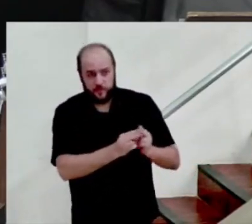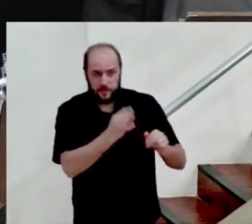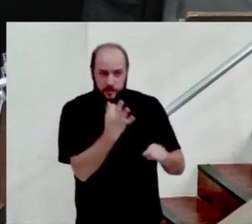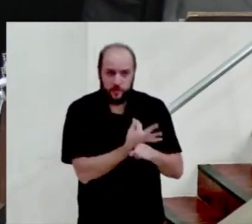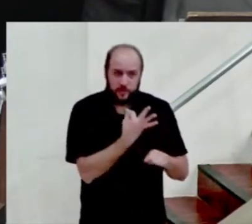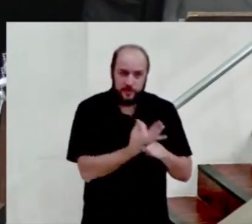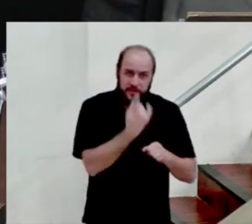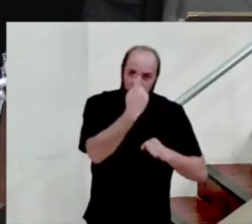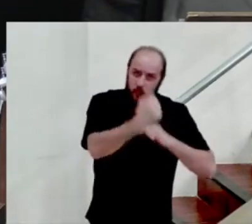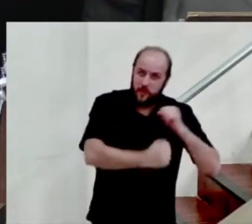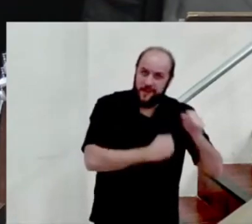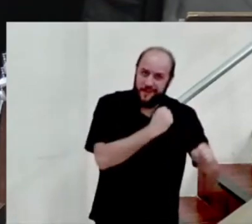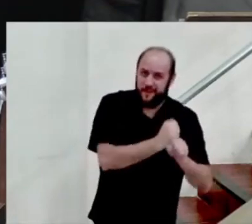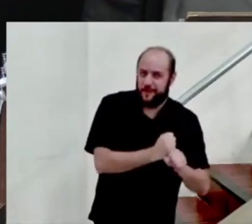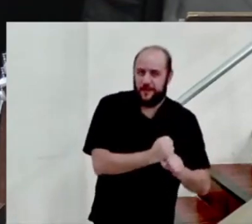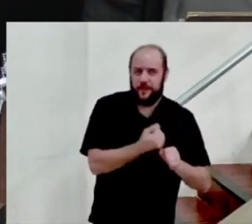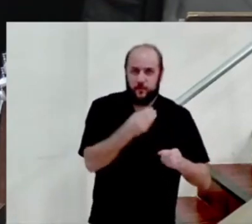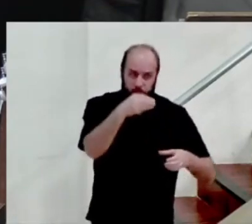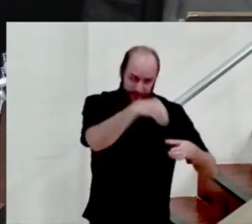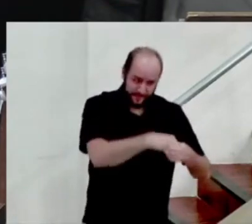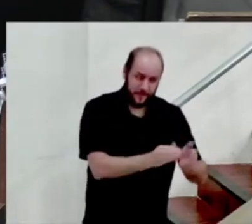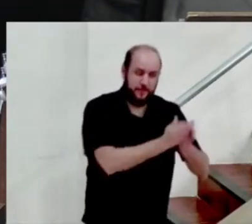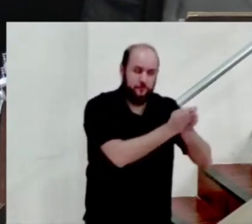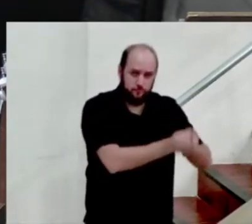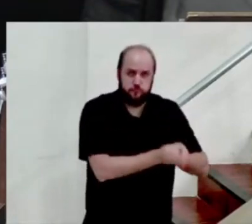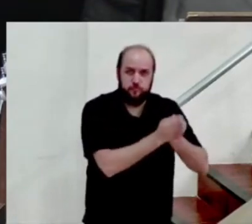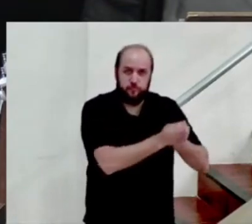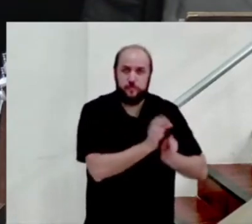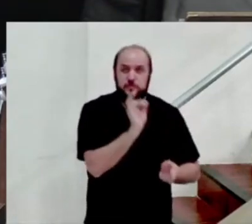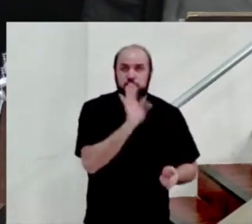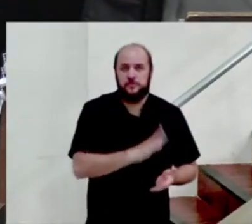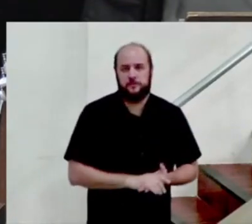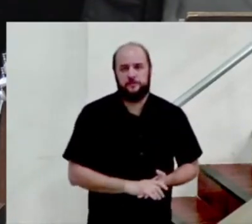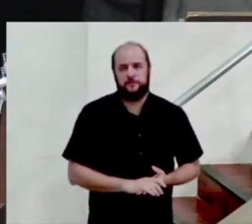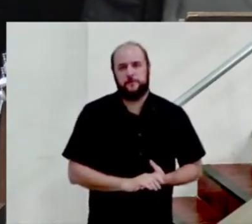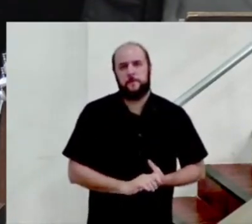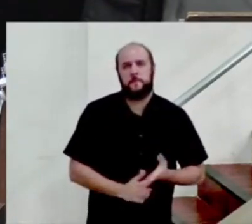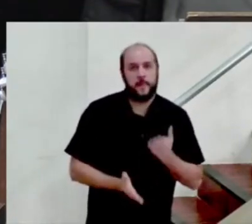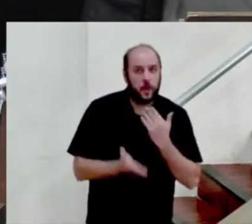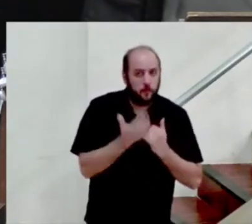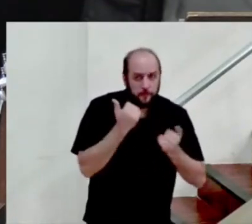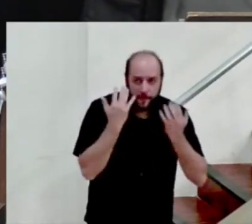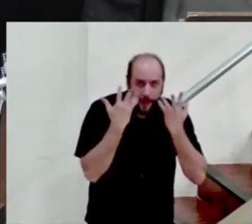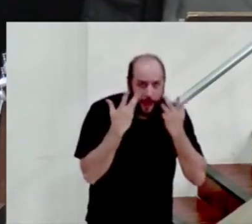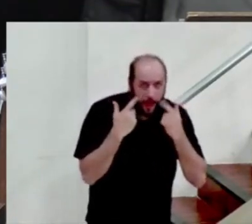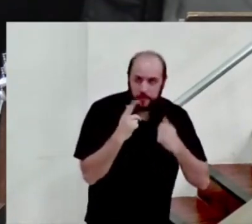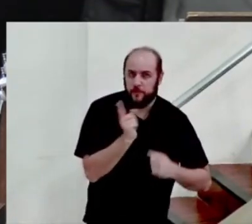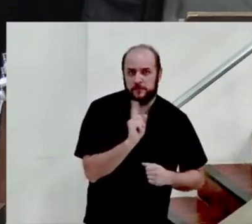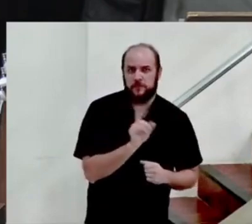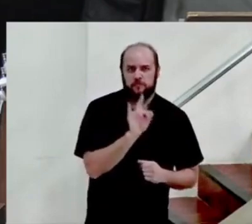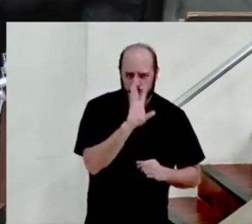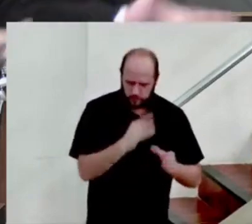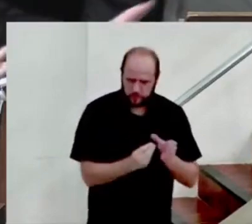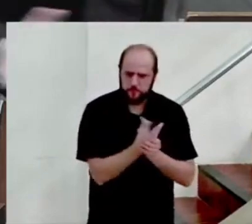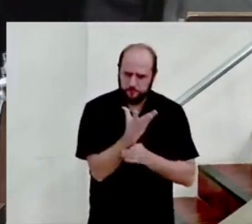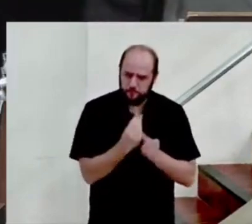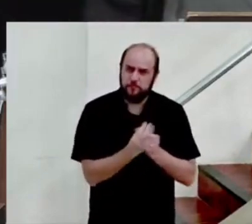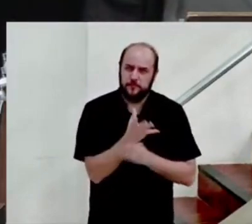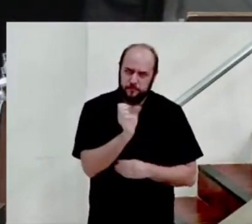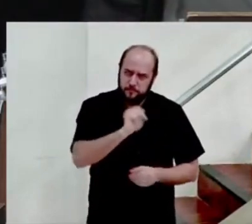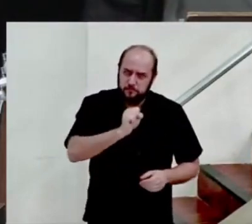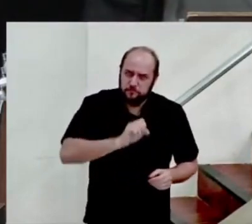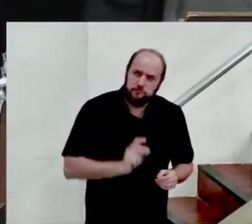ano dentro da arca com sua família. Ali eles não se alimentariam de animais, Continuariam se alimentando